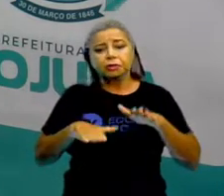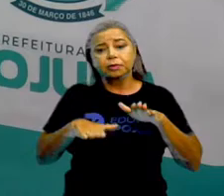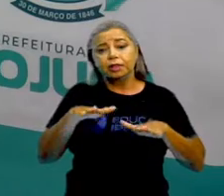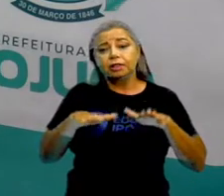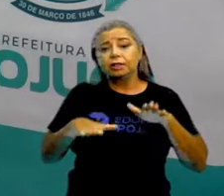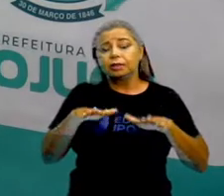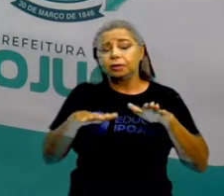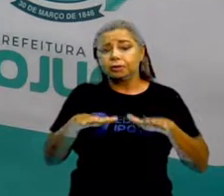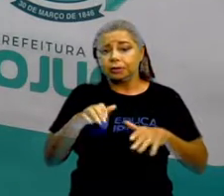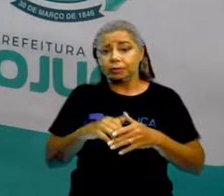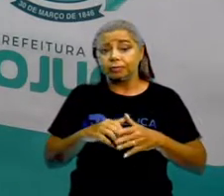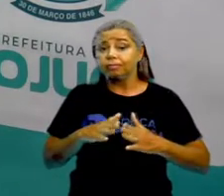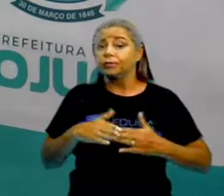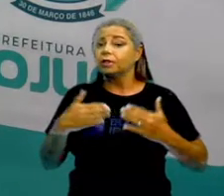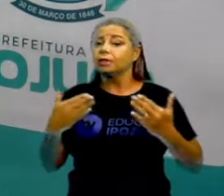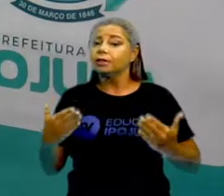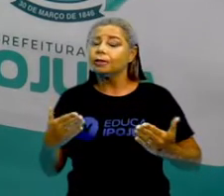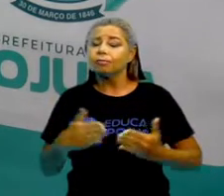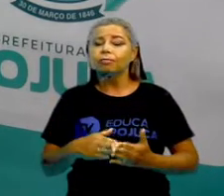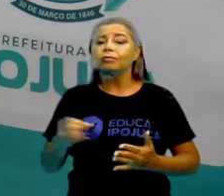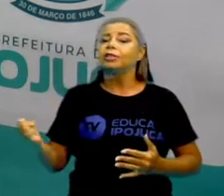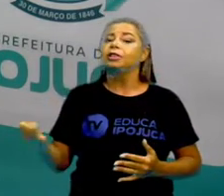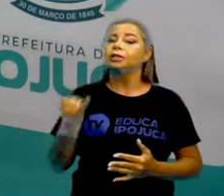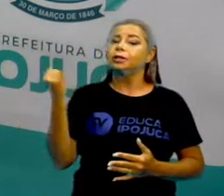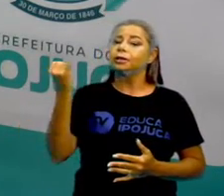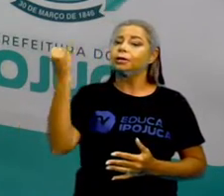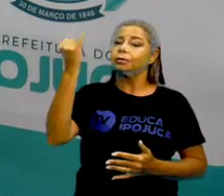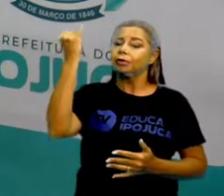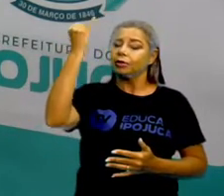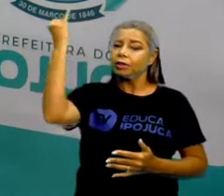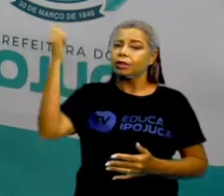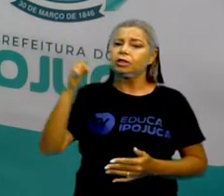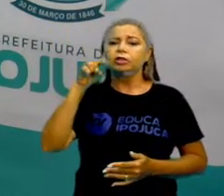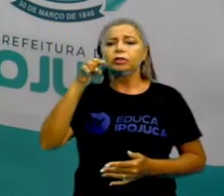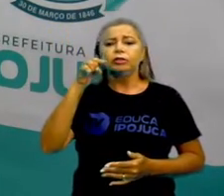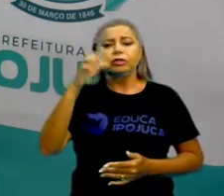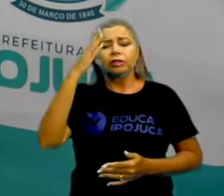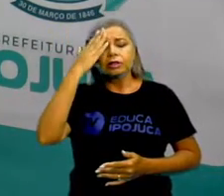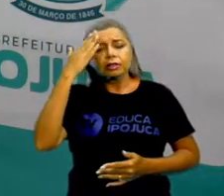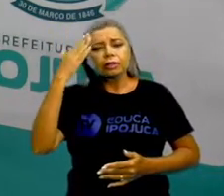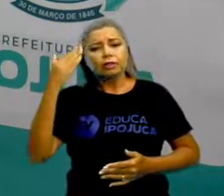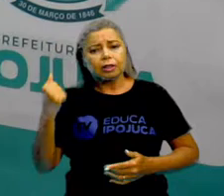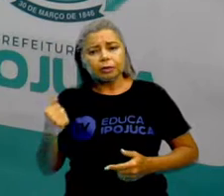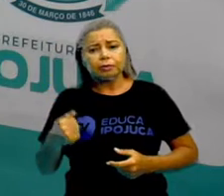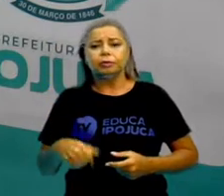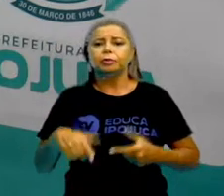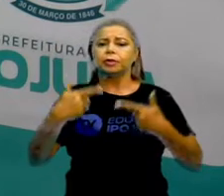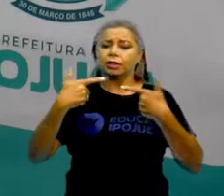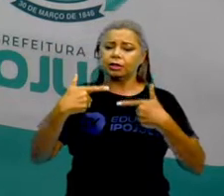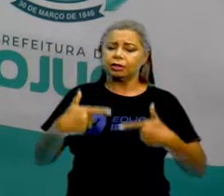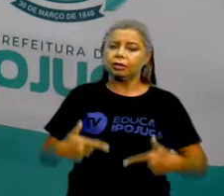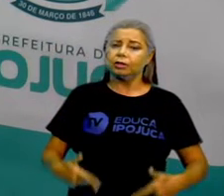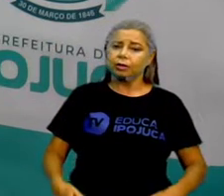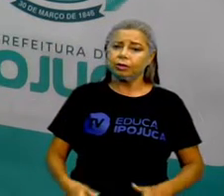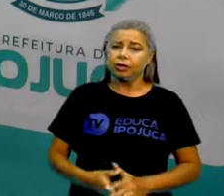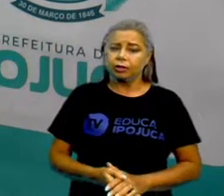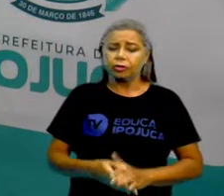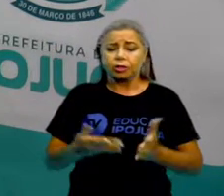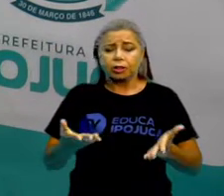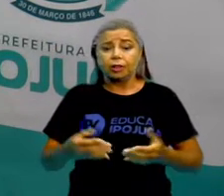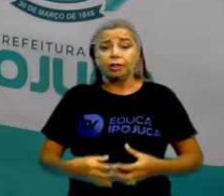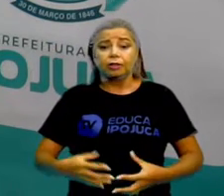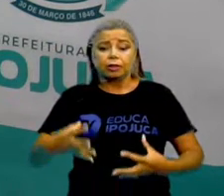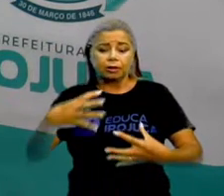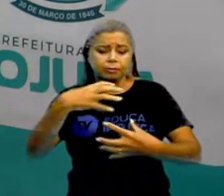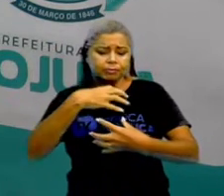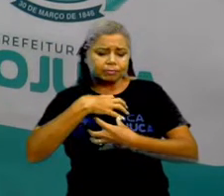por diante. Então é muito importante que você tenha esse vocabulário para que você possa expressar para as pessoas ali do